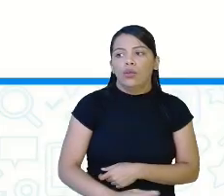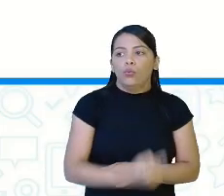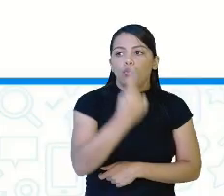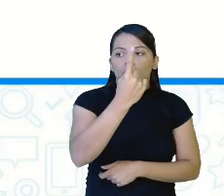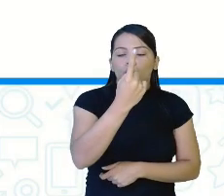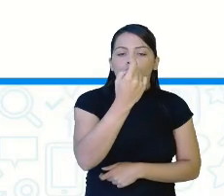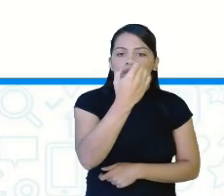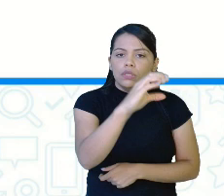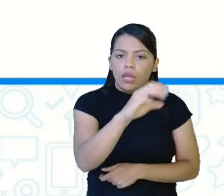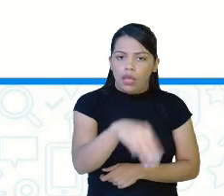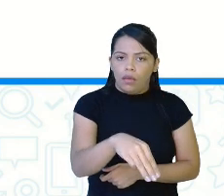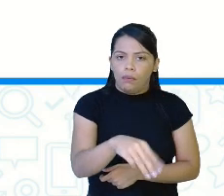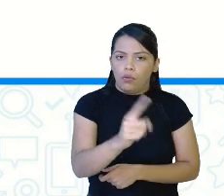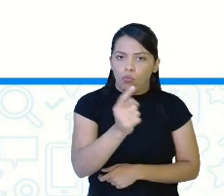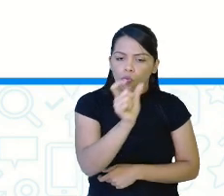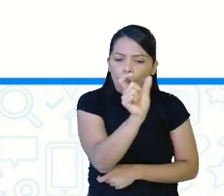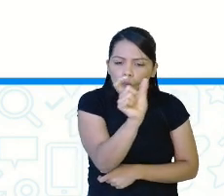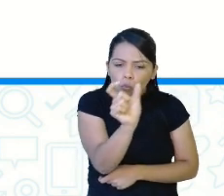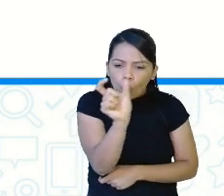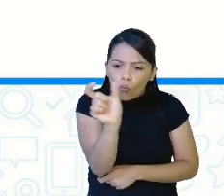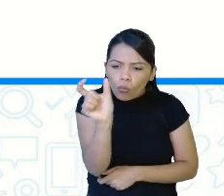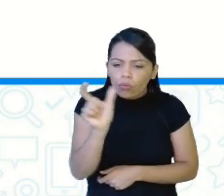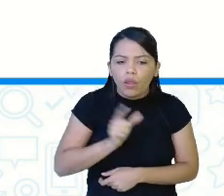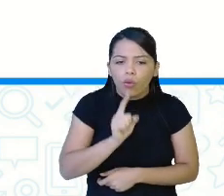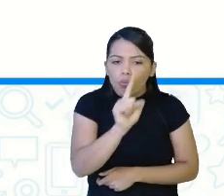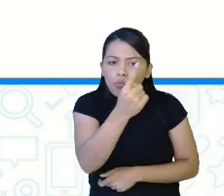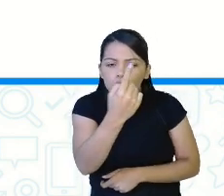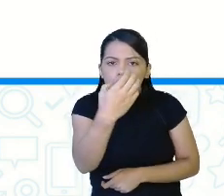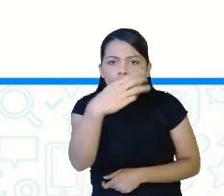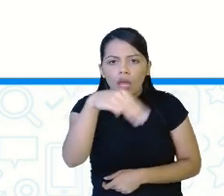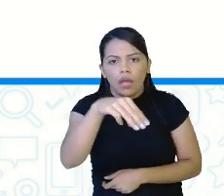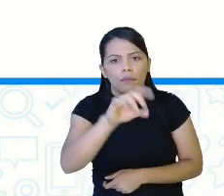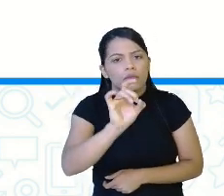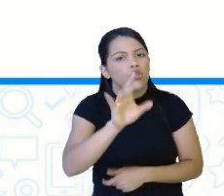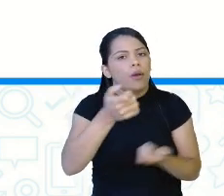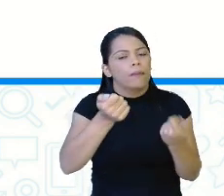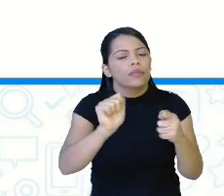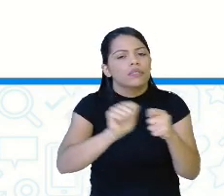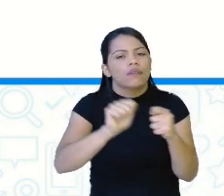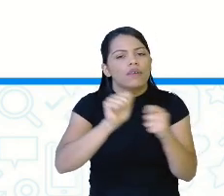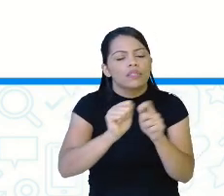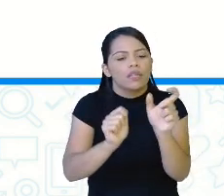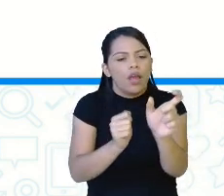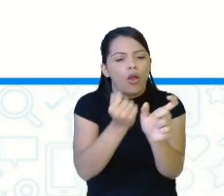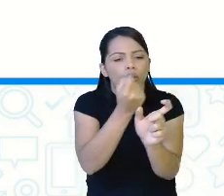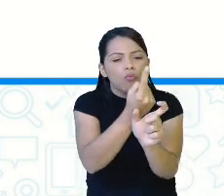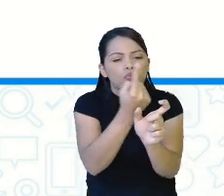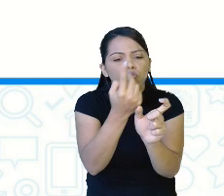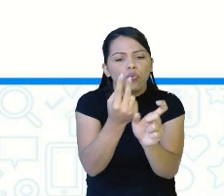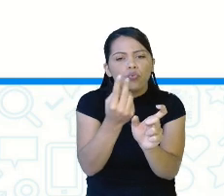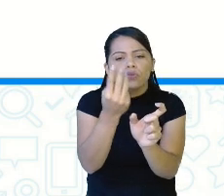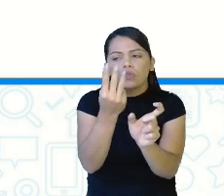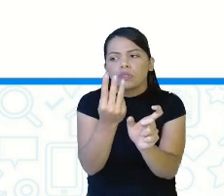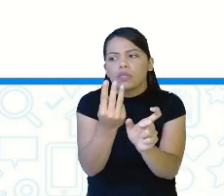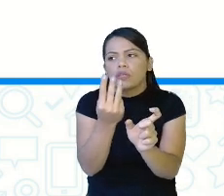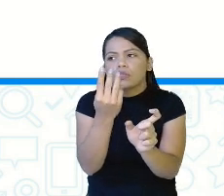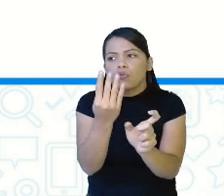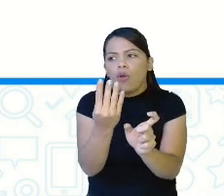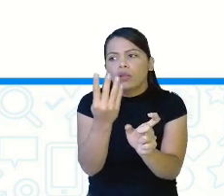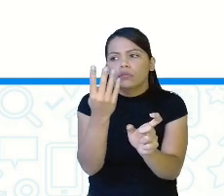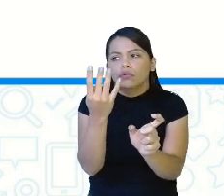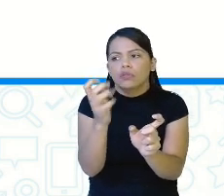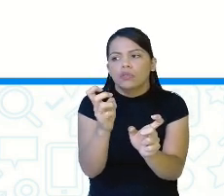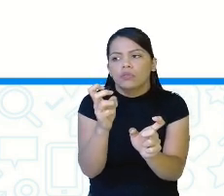vai encontrar aqui? Eu só preciso fazer, gente, a contagem de todos os lados, ó. 1, 2,